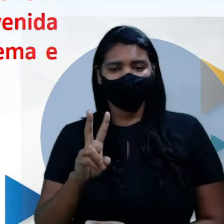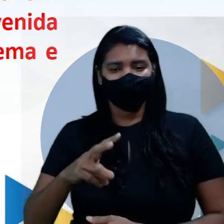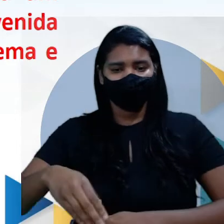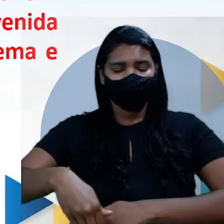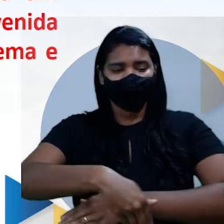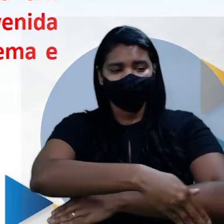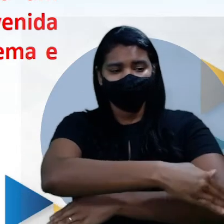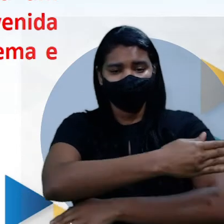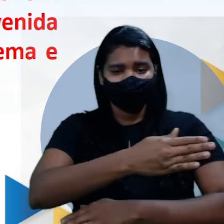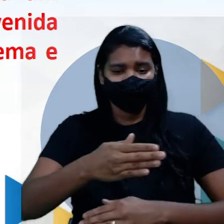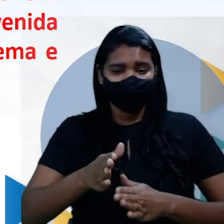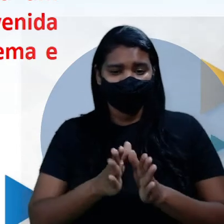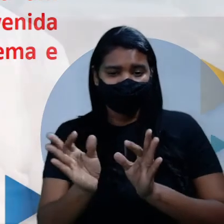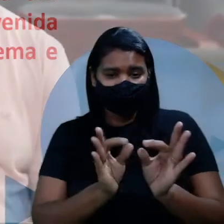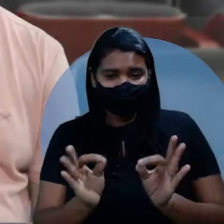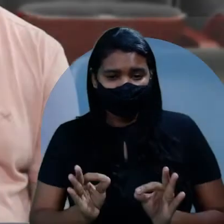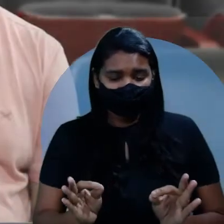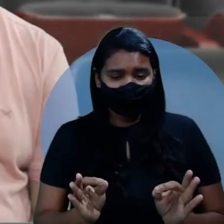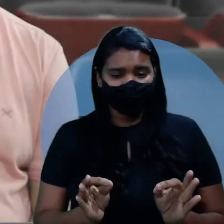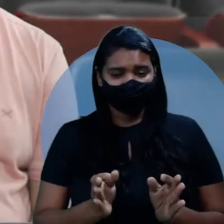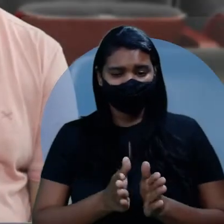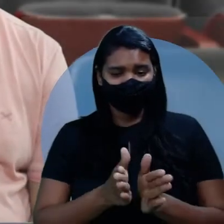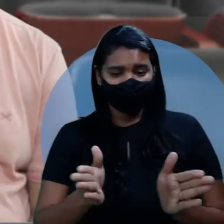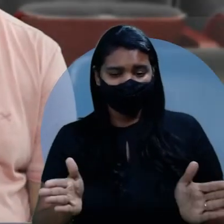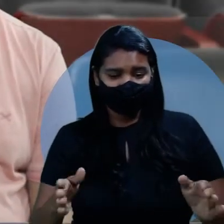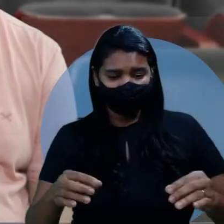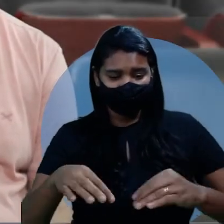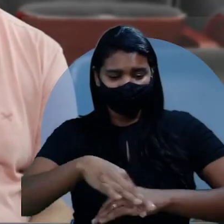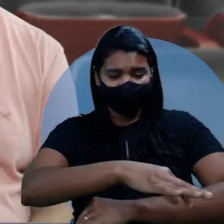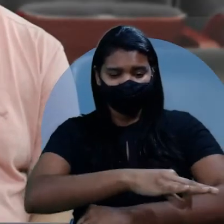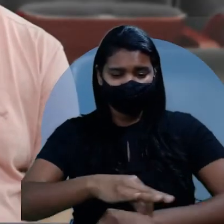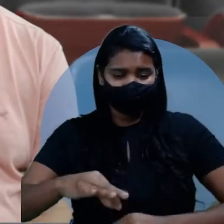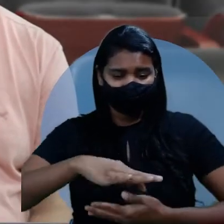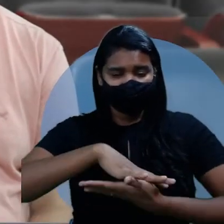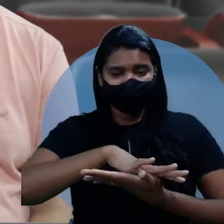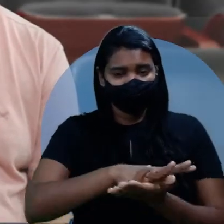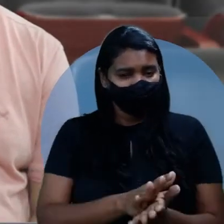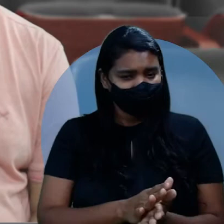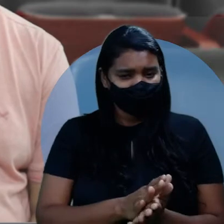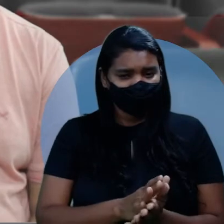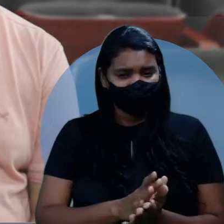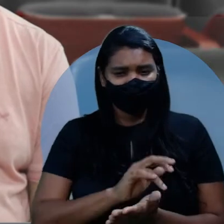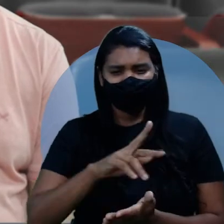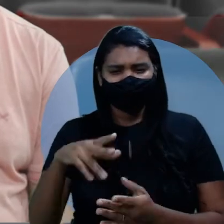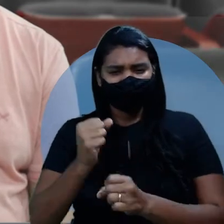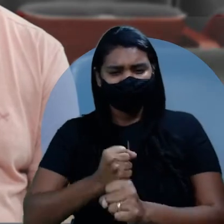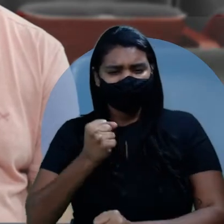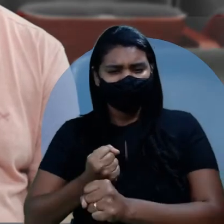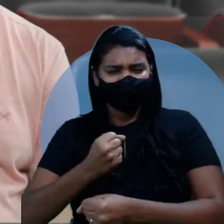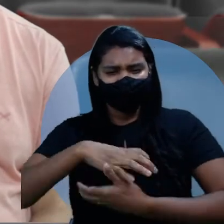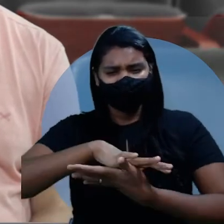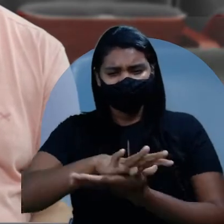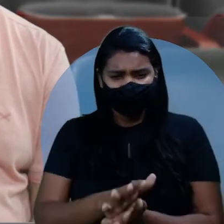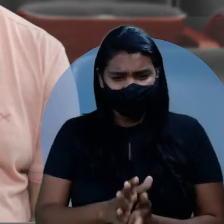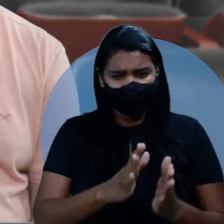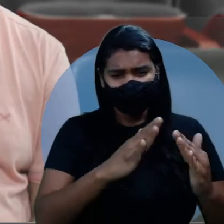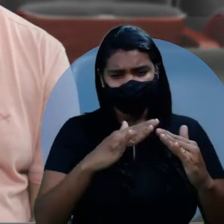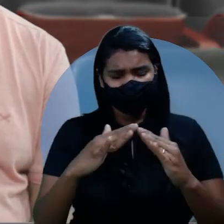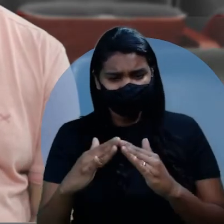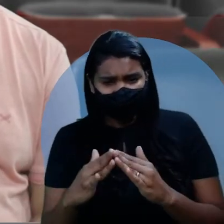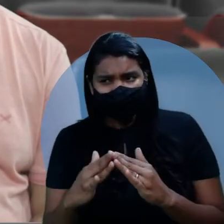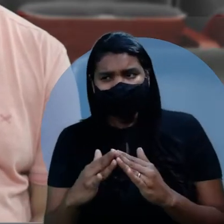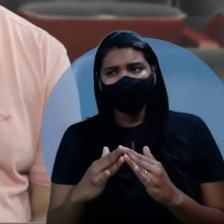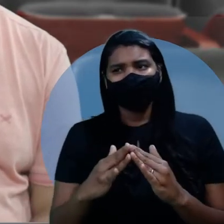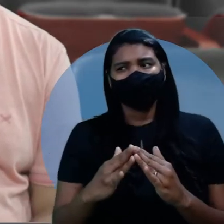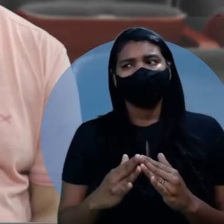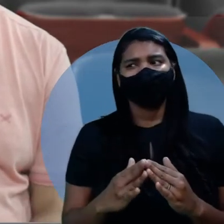que foi planejada e ampliada. Então, destruiu-se muitas casas, muitos casebres, inclusive, infelizmente, alguns